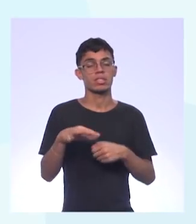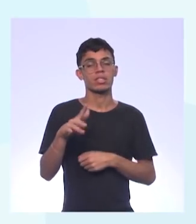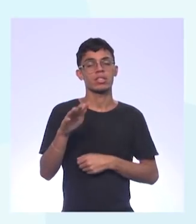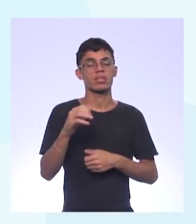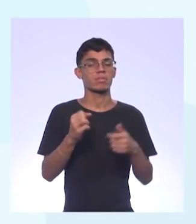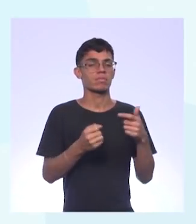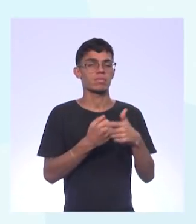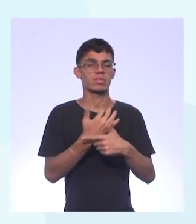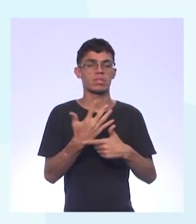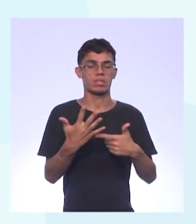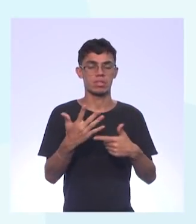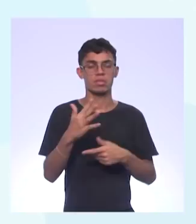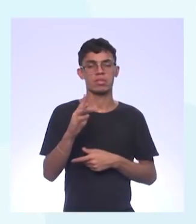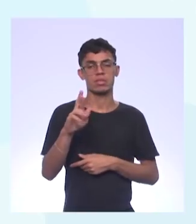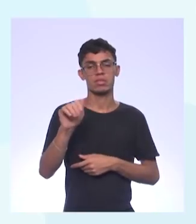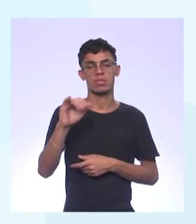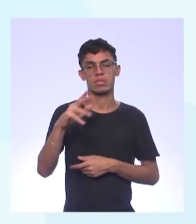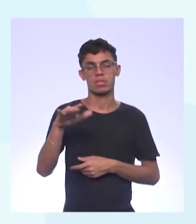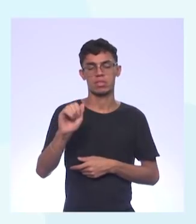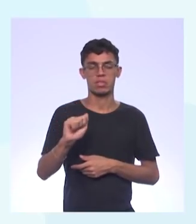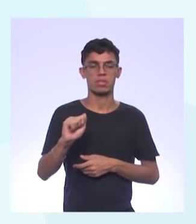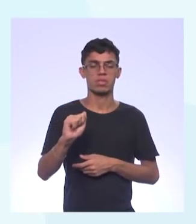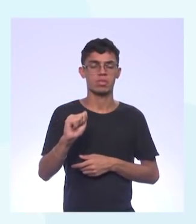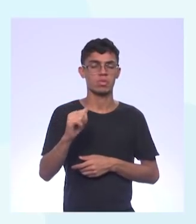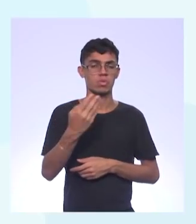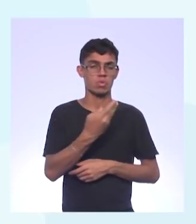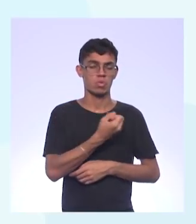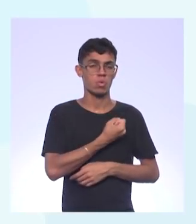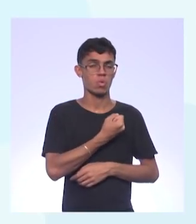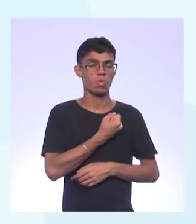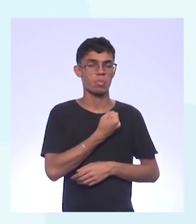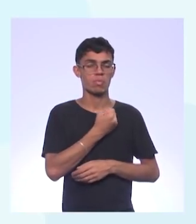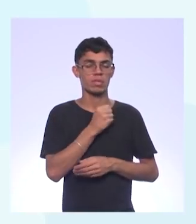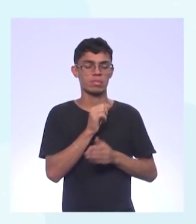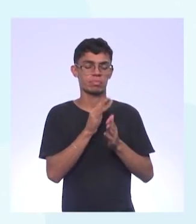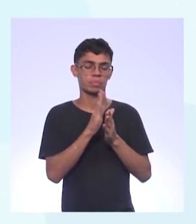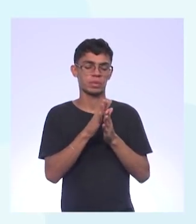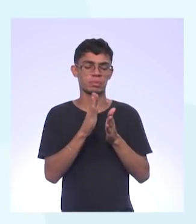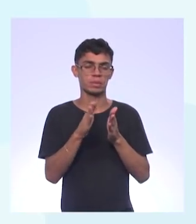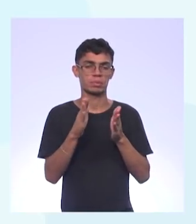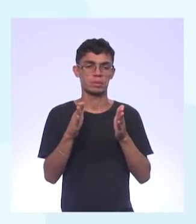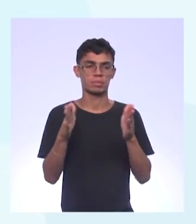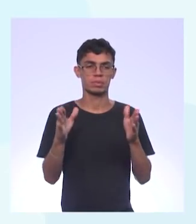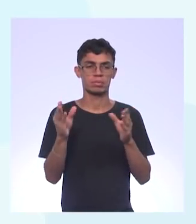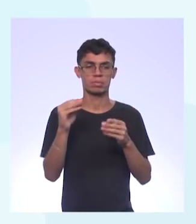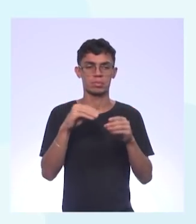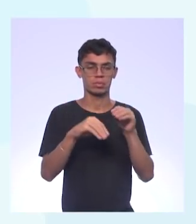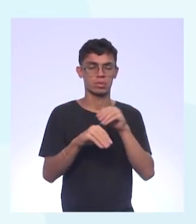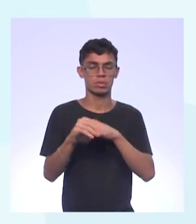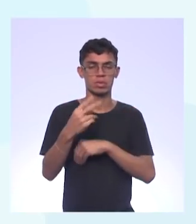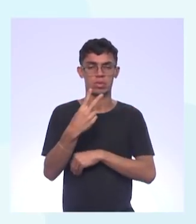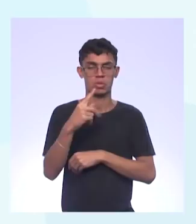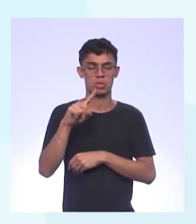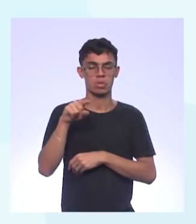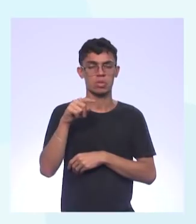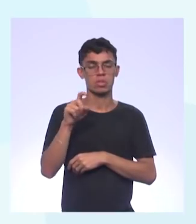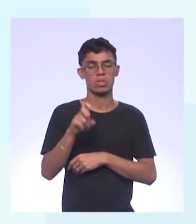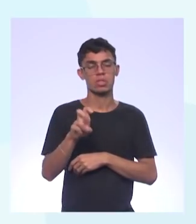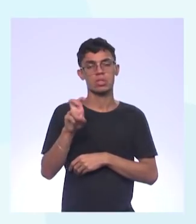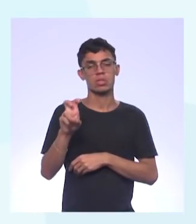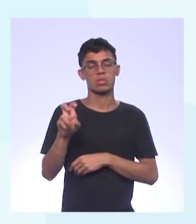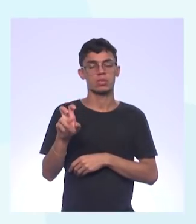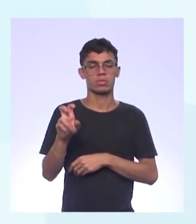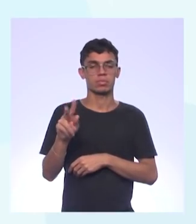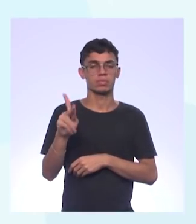significa fração você vai ter que quebrar esse número você vai ter que quebrar o quarto para caber pedaços dentro do dois quilos e meio tá